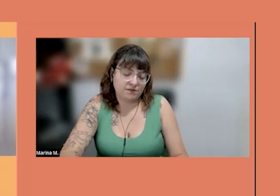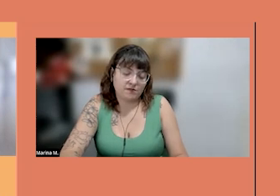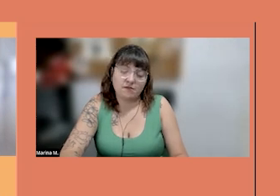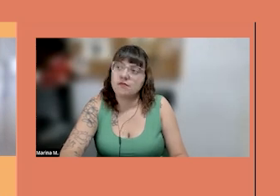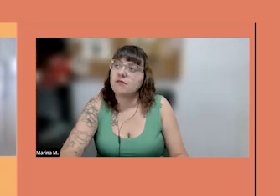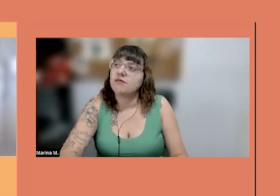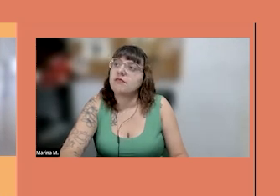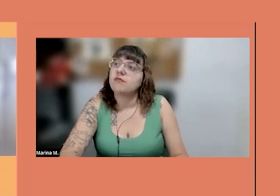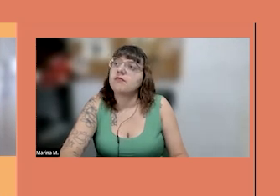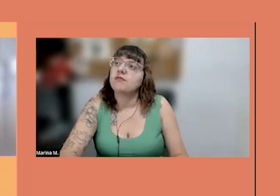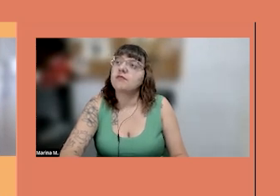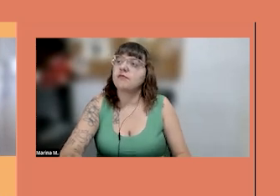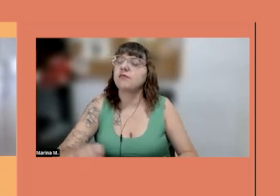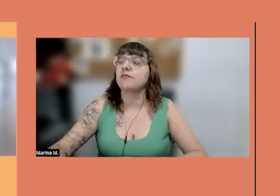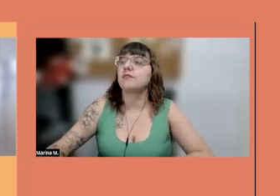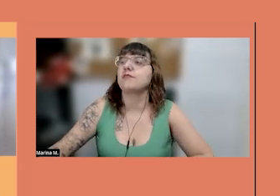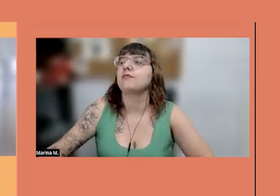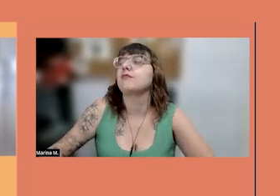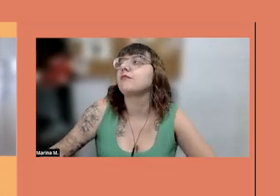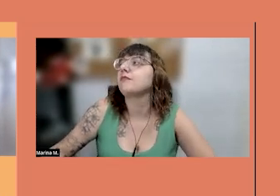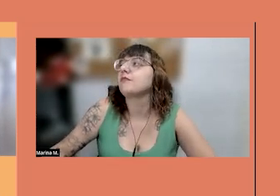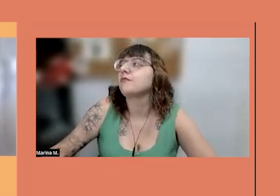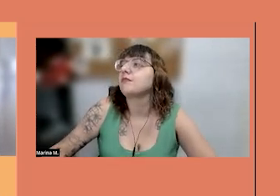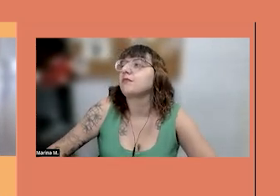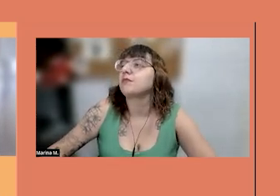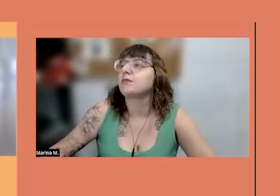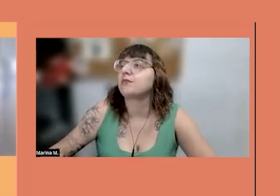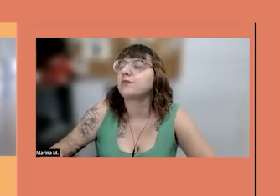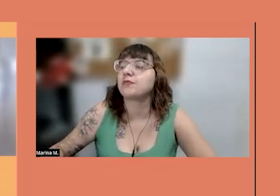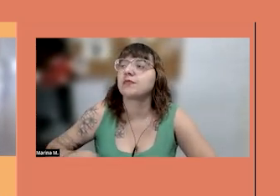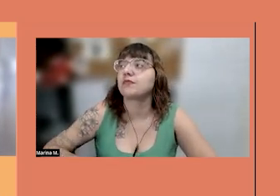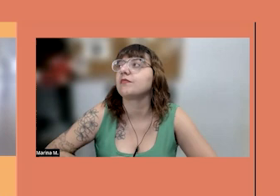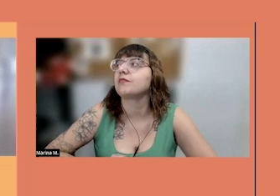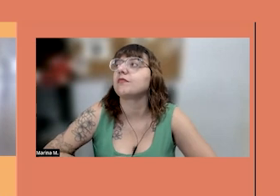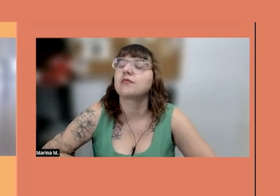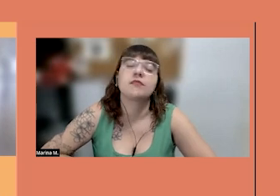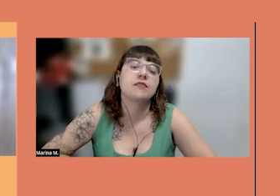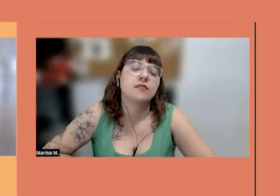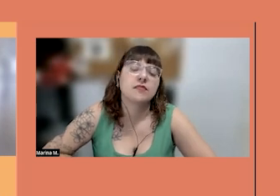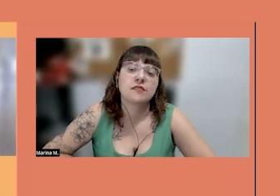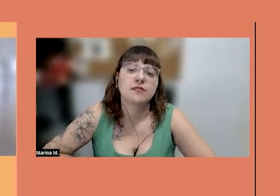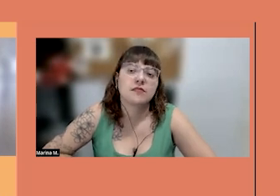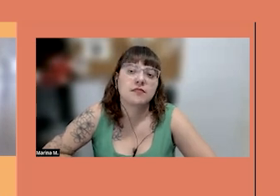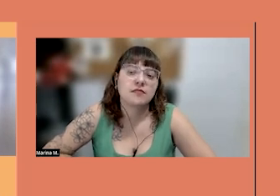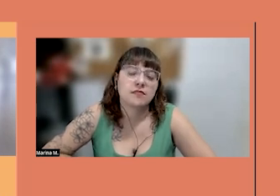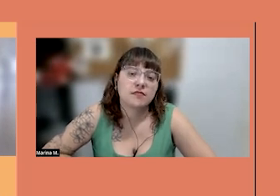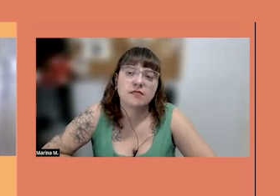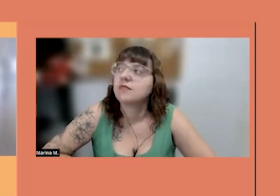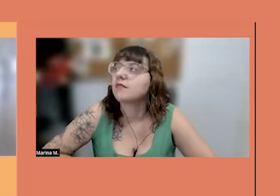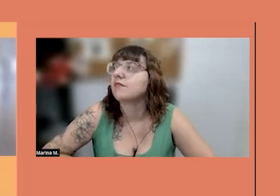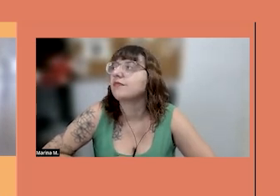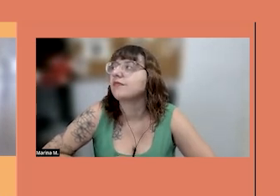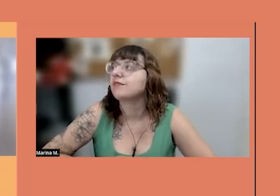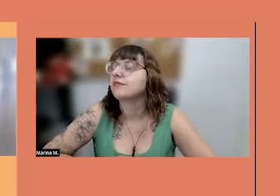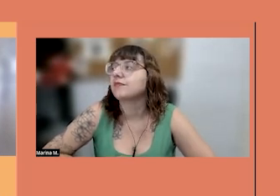assim por diante. Alguns plugins, eles podem aparecer até mesmo aqui em cima. Então, esse que eu já tinha